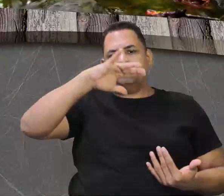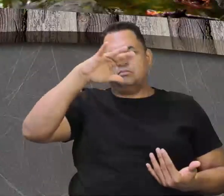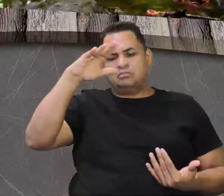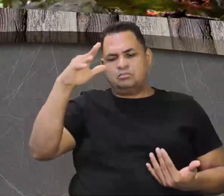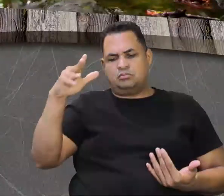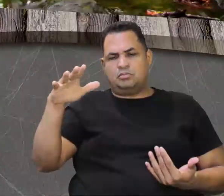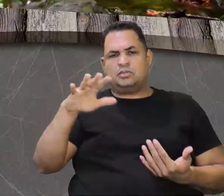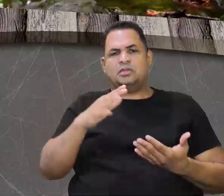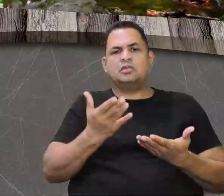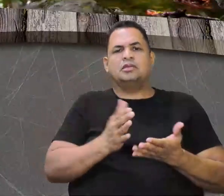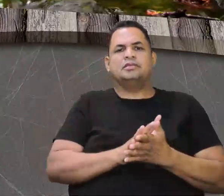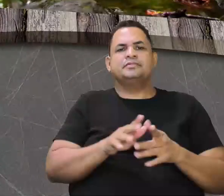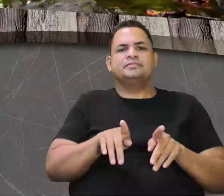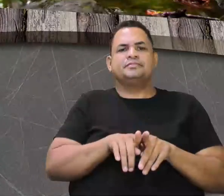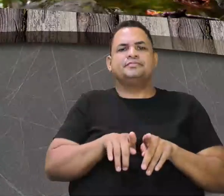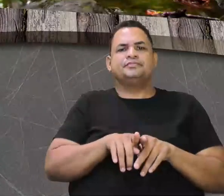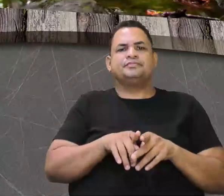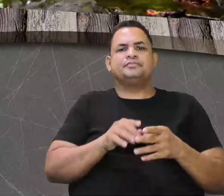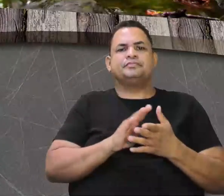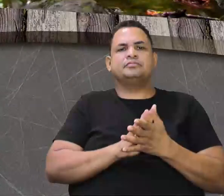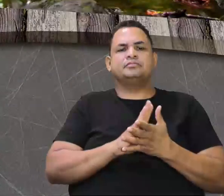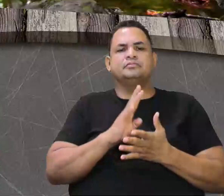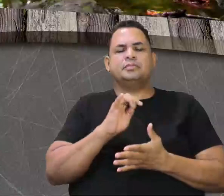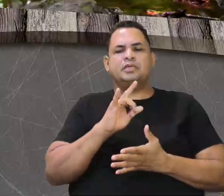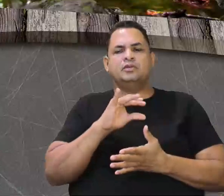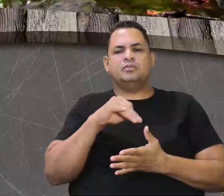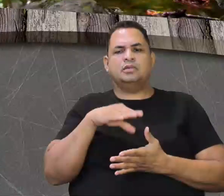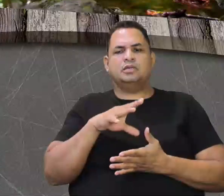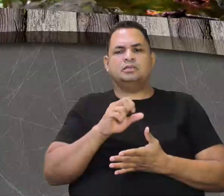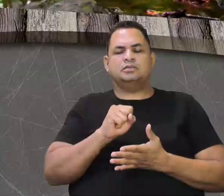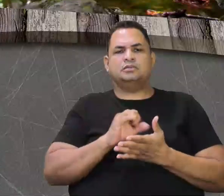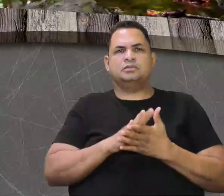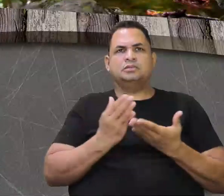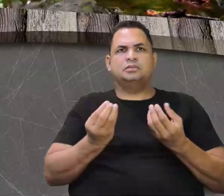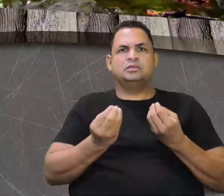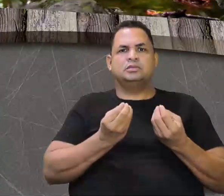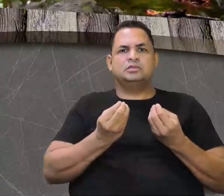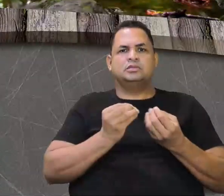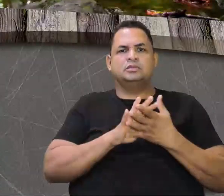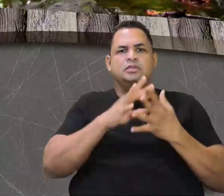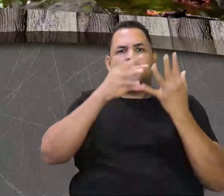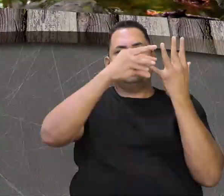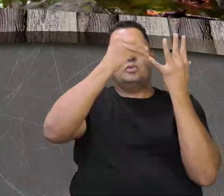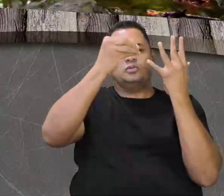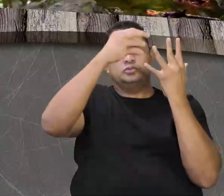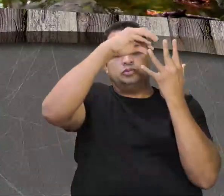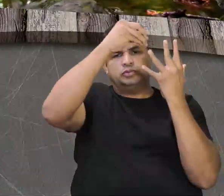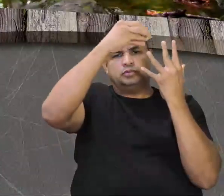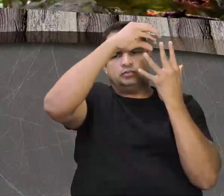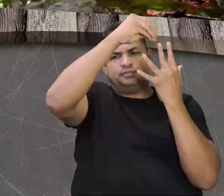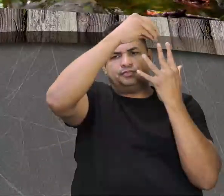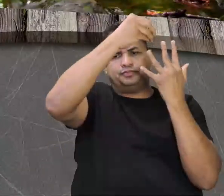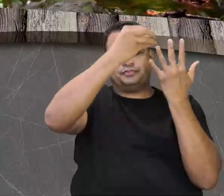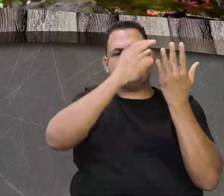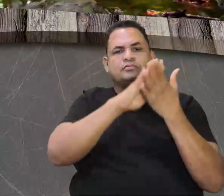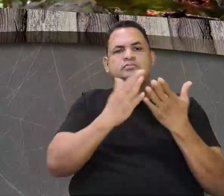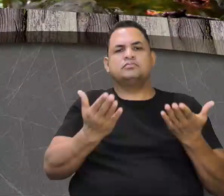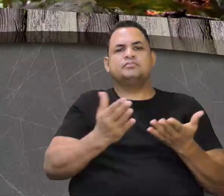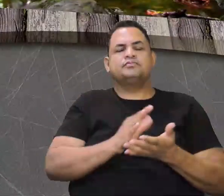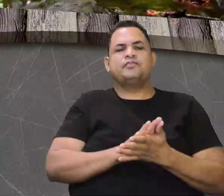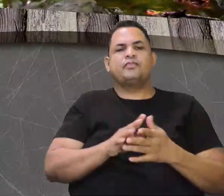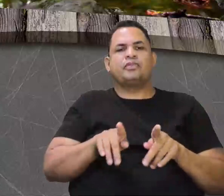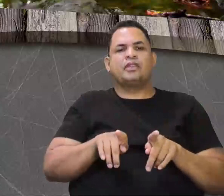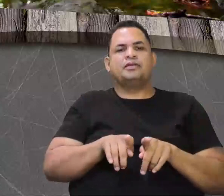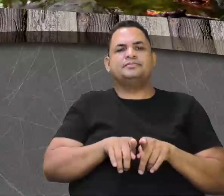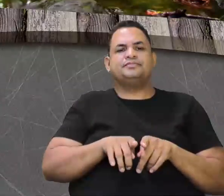cobertura dessa vegetação, a biomassa ali, né, da forma de folhagem, que a gente chama de serrapilheira.